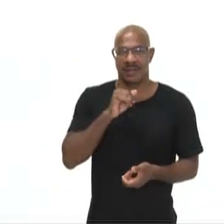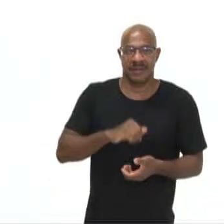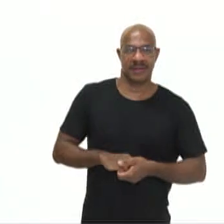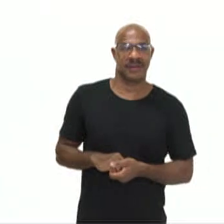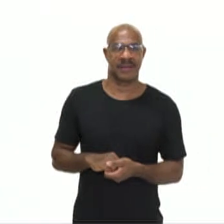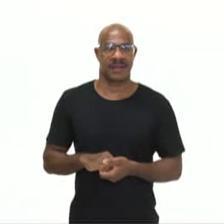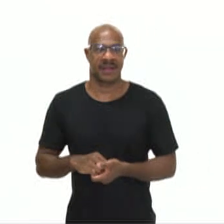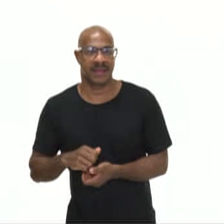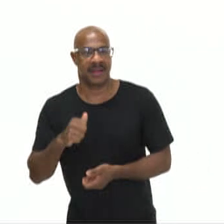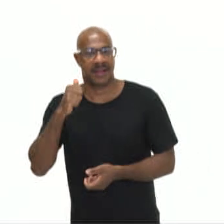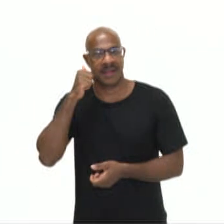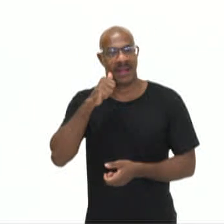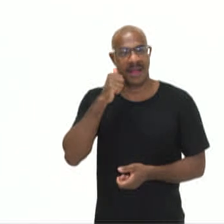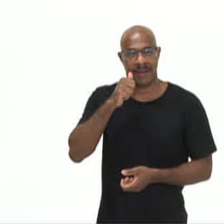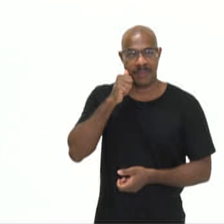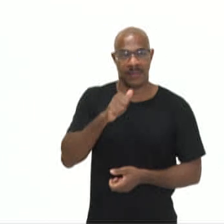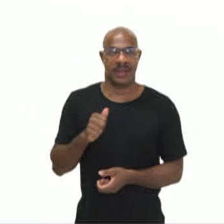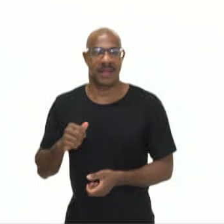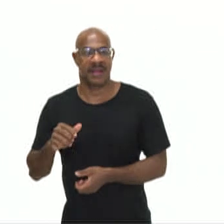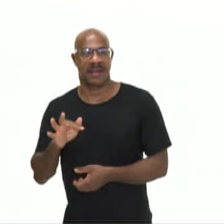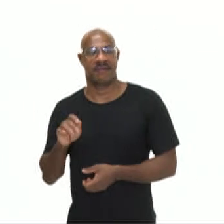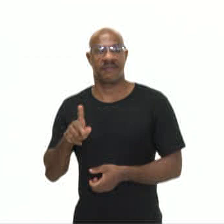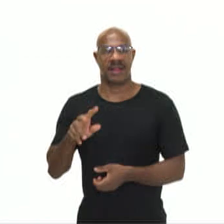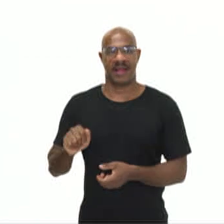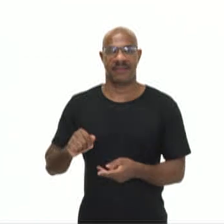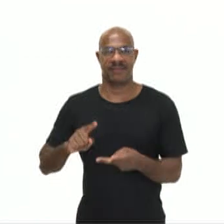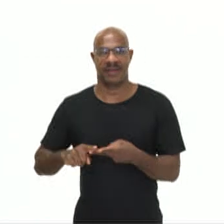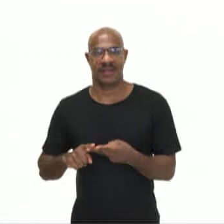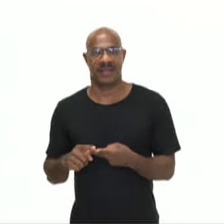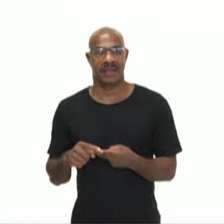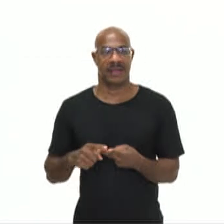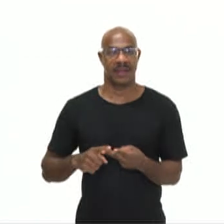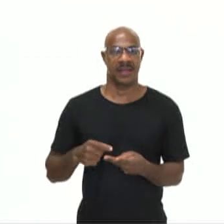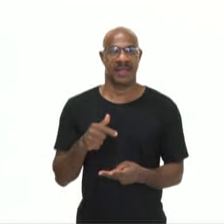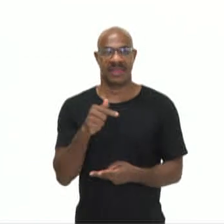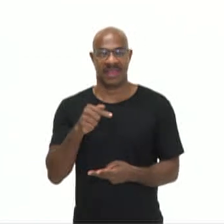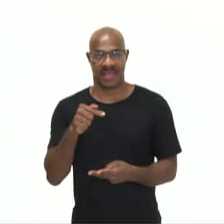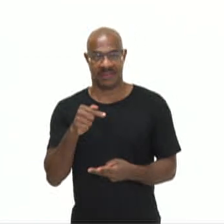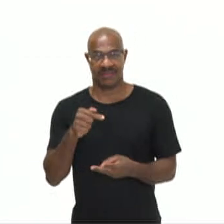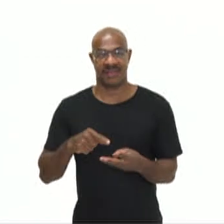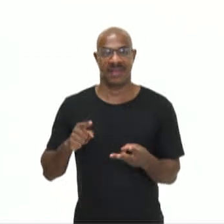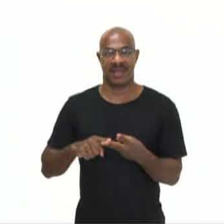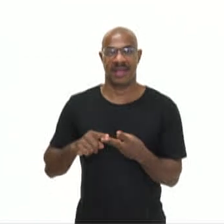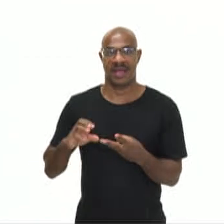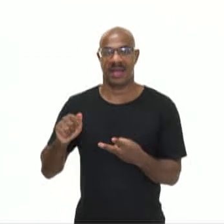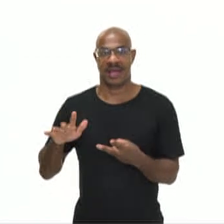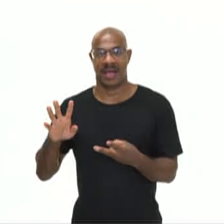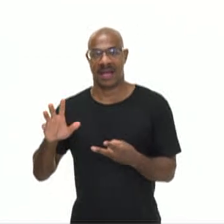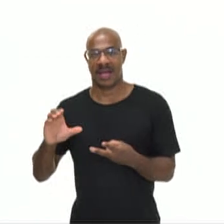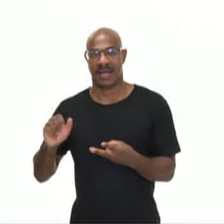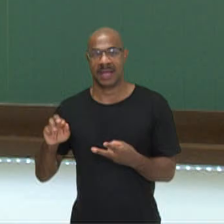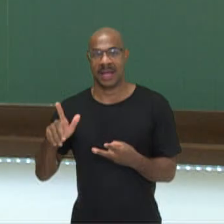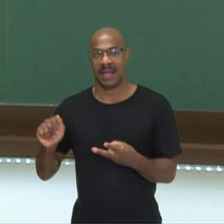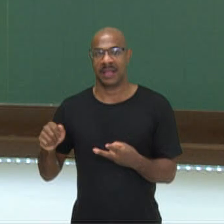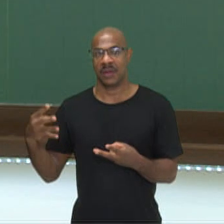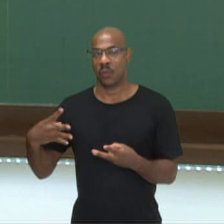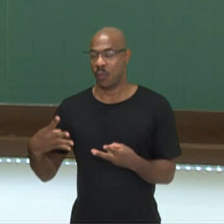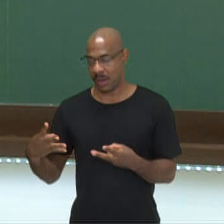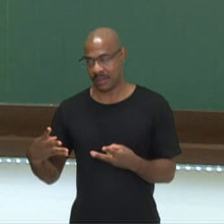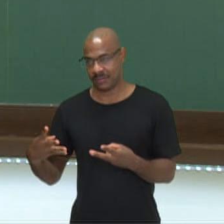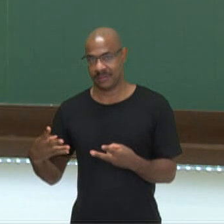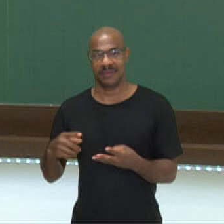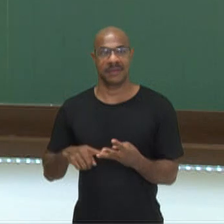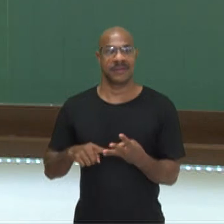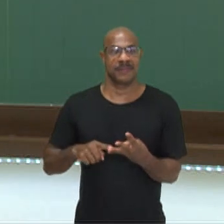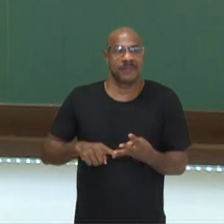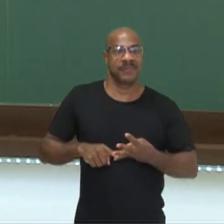7 figurinhas, a Carla 4 figurinhas e o Matheus 6 figurinhas. Quantas figurinhas eu ainda tenho para dar? Então aqui, ó,